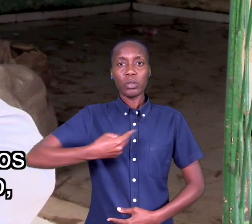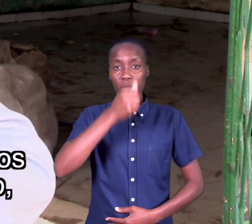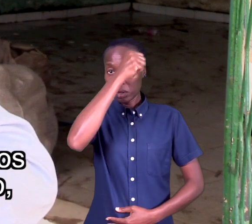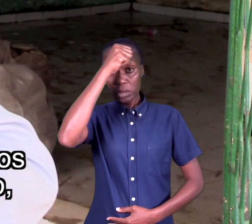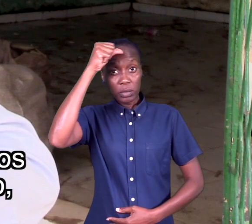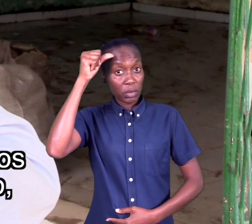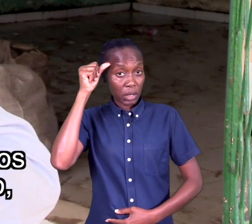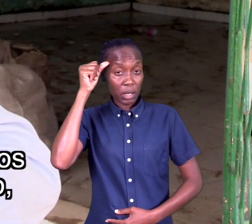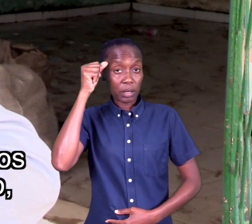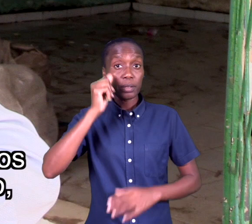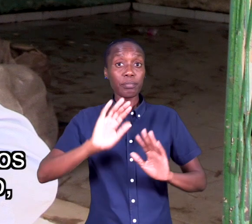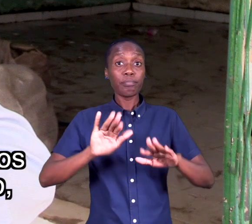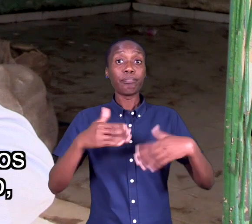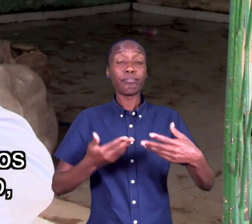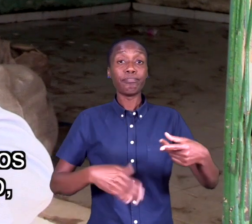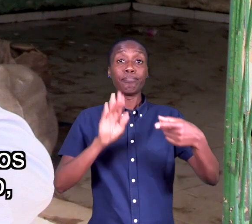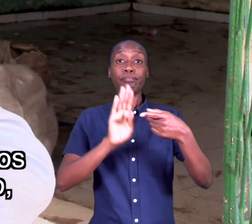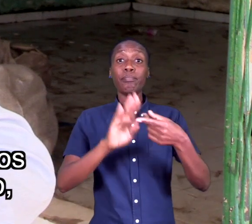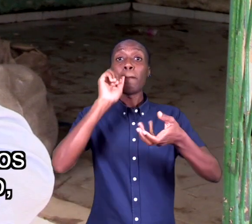As dificuldades que nós enfrentamos são